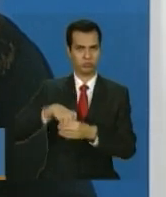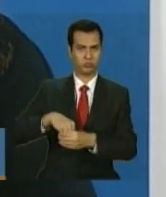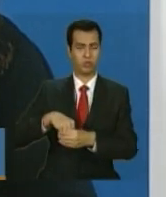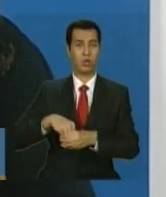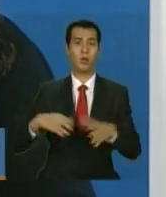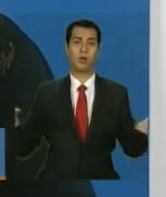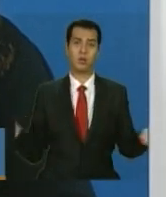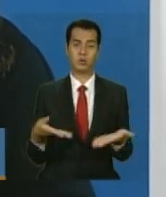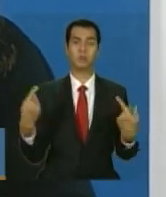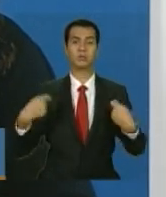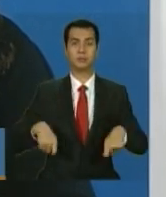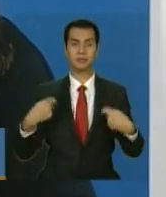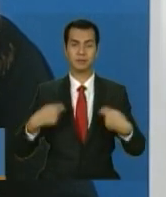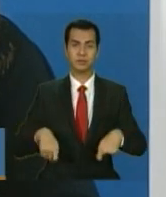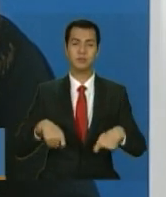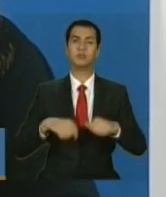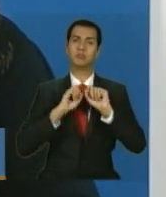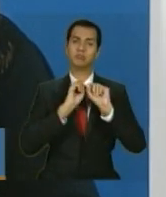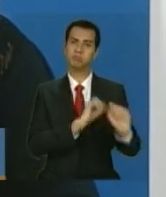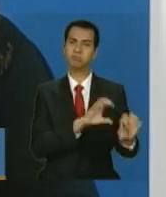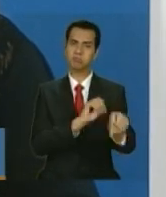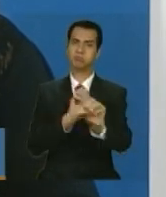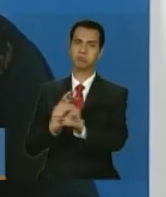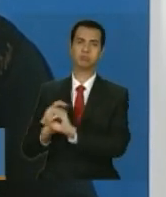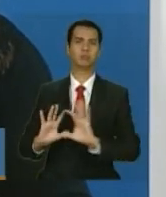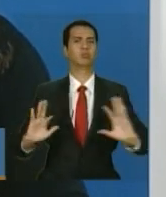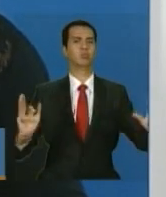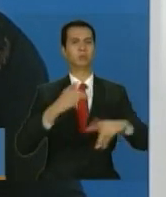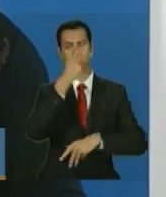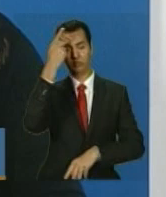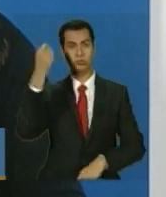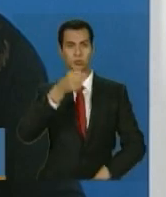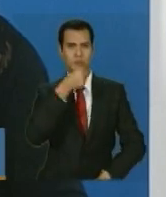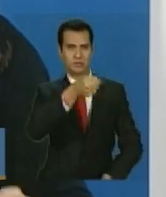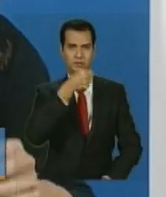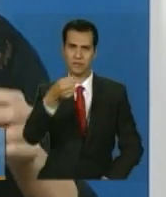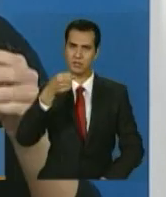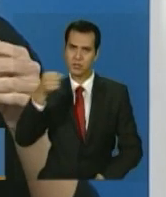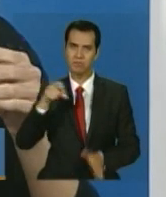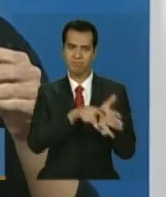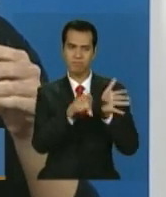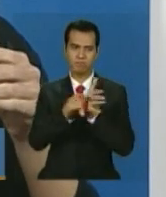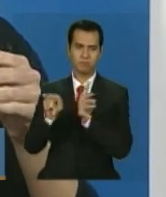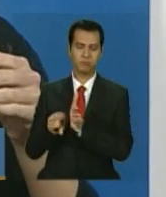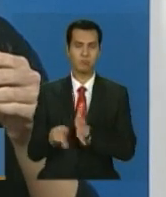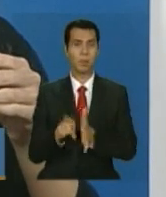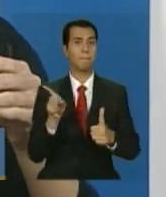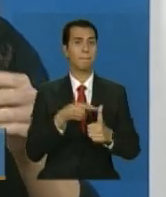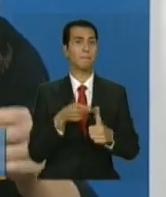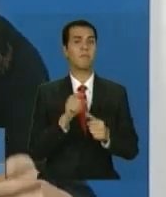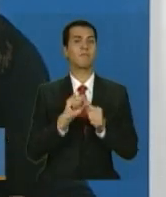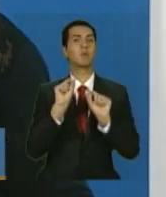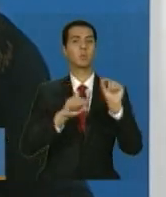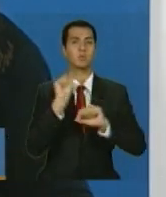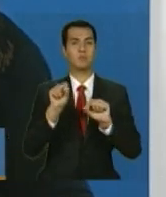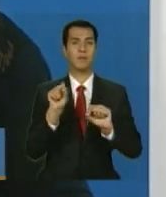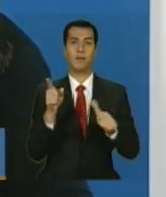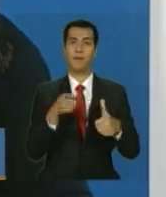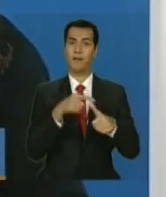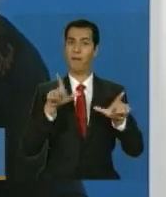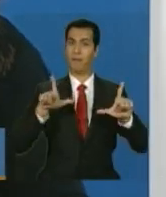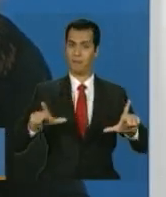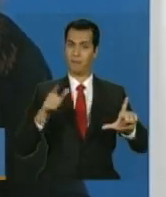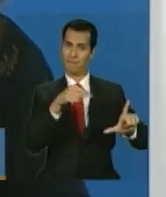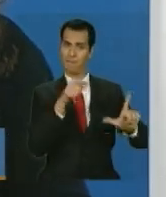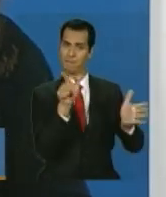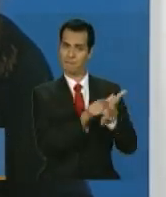os entrevistadores e multiplicadores para esse cadastramento. Fizemos, portanto, o primeiro passo foi essa fichinha aqui. O que que tem essa